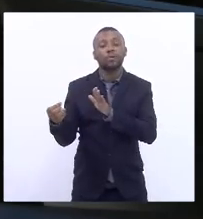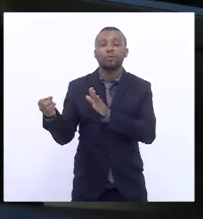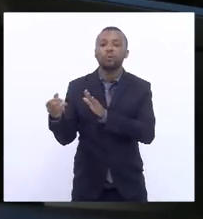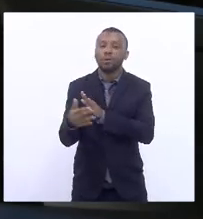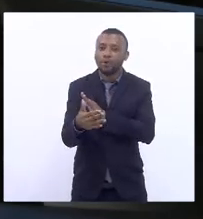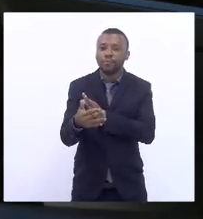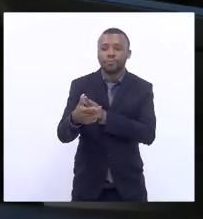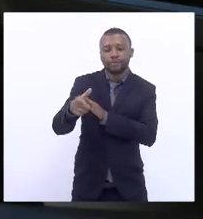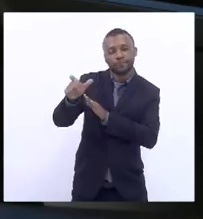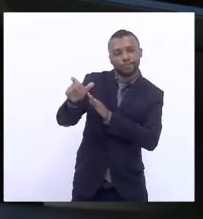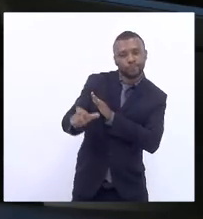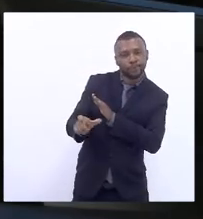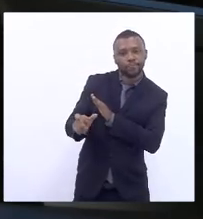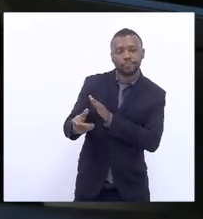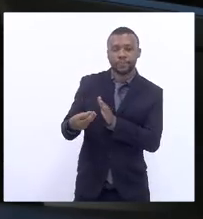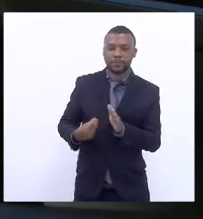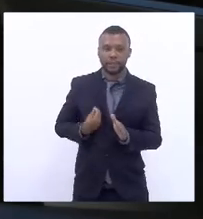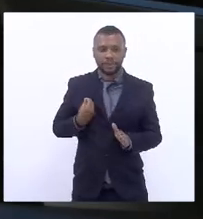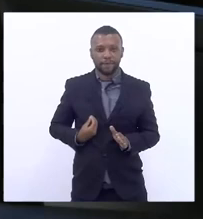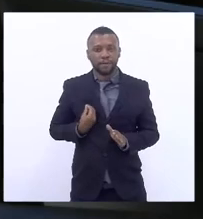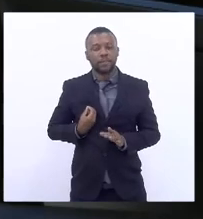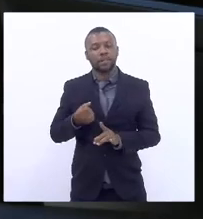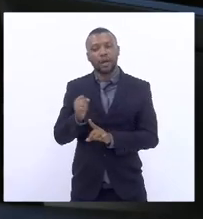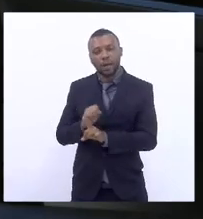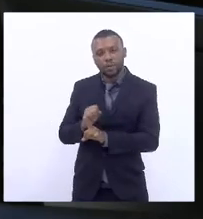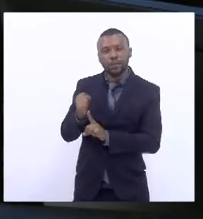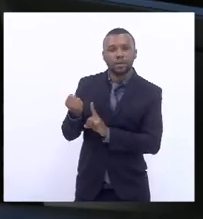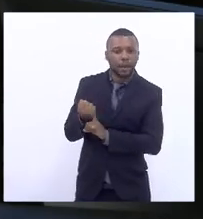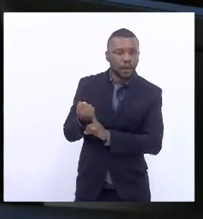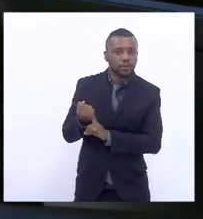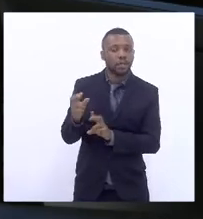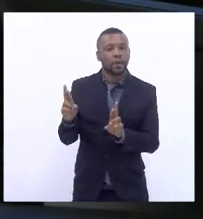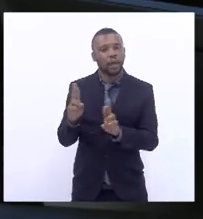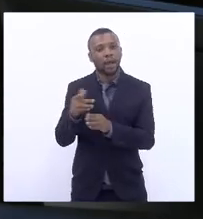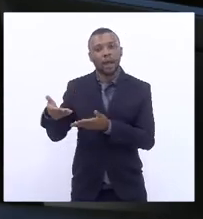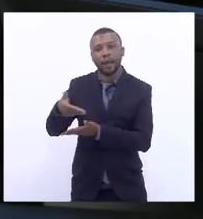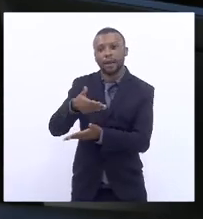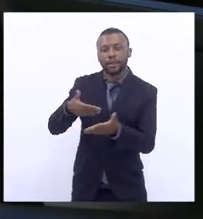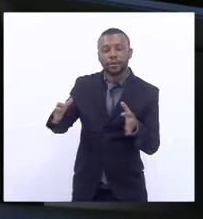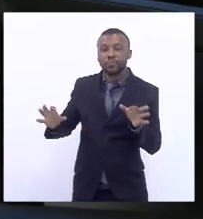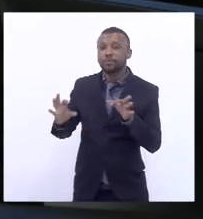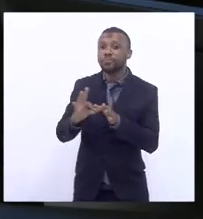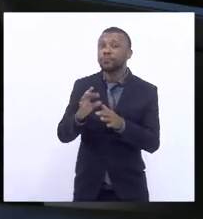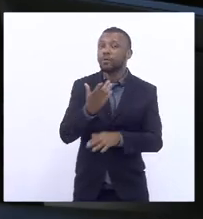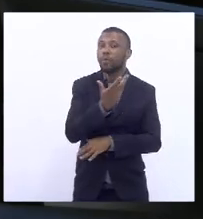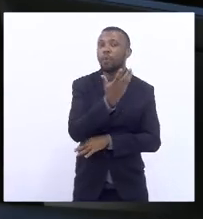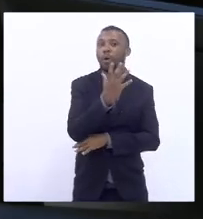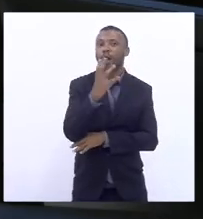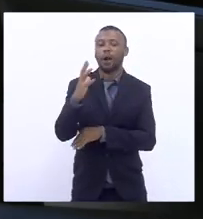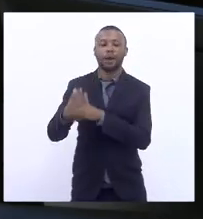à vida, à sociedade e à relação com a natureza.